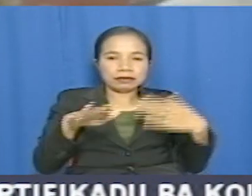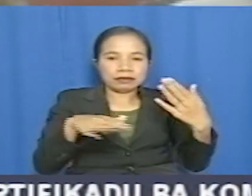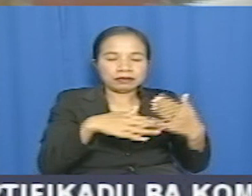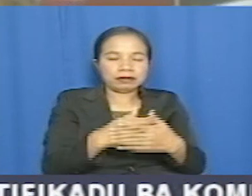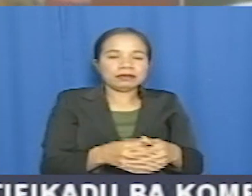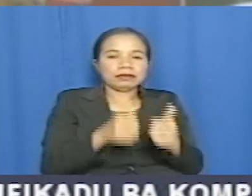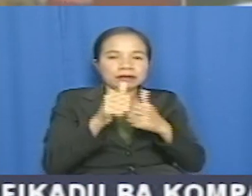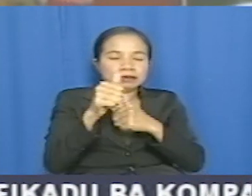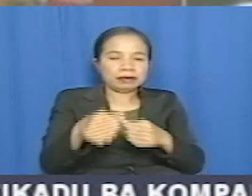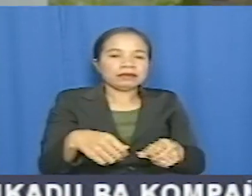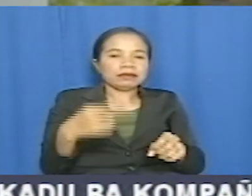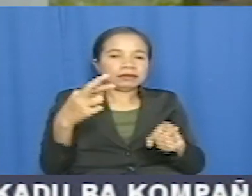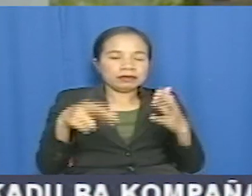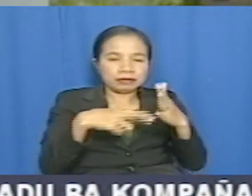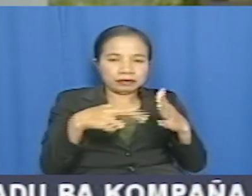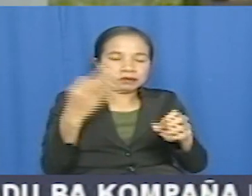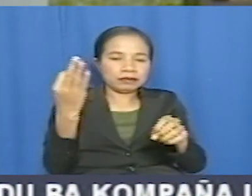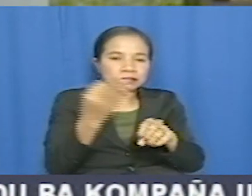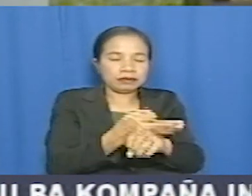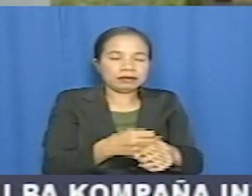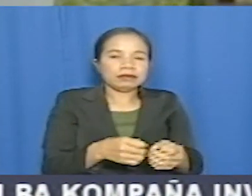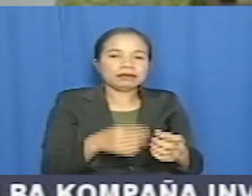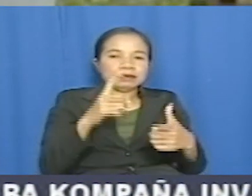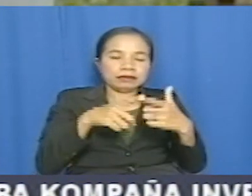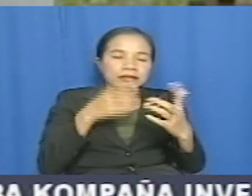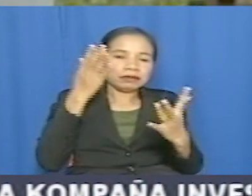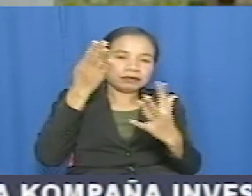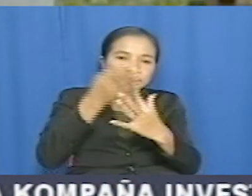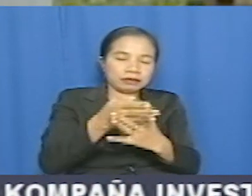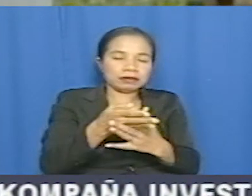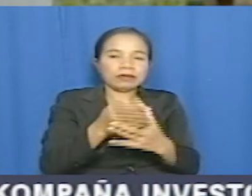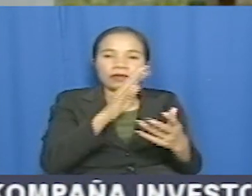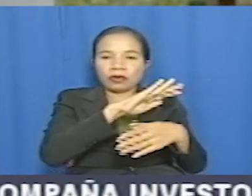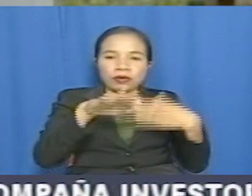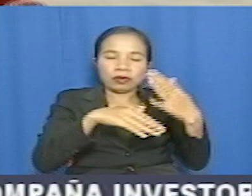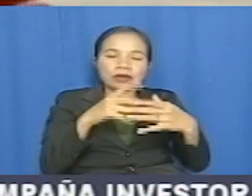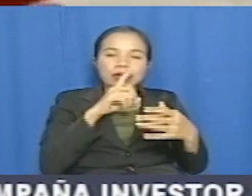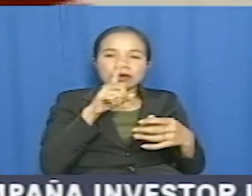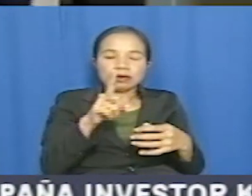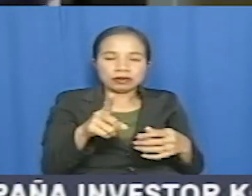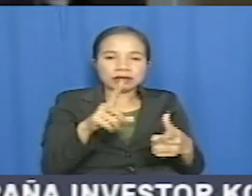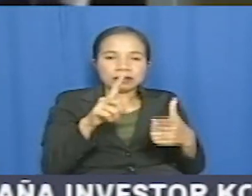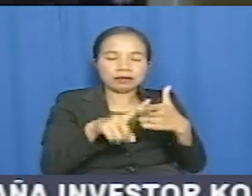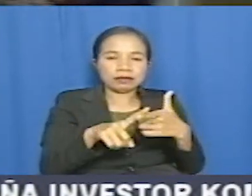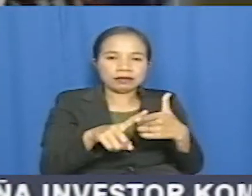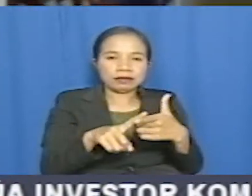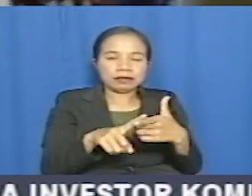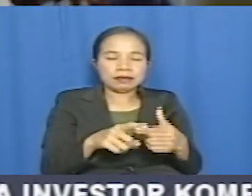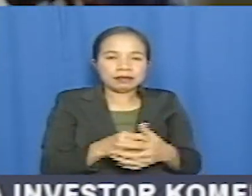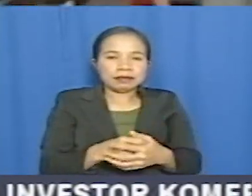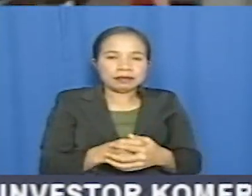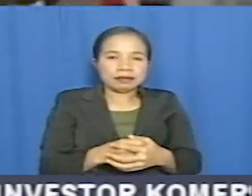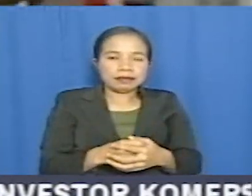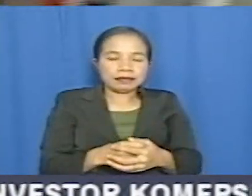prensa requisito na ita tik hotu. E depois kita tama ba commissioning claro hotona e depois ami emiti buat ida nebe mai